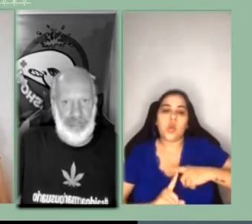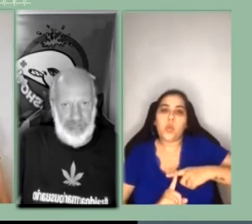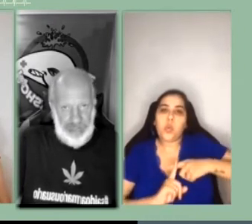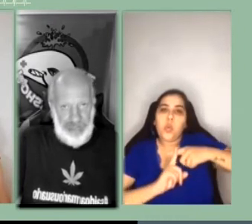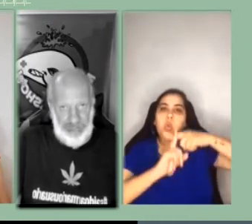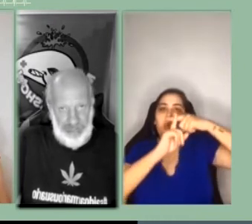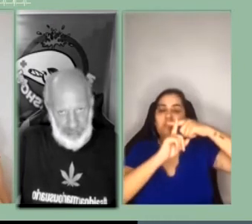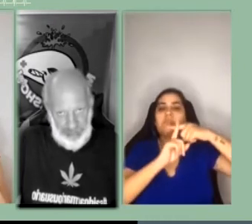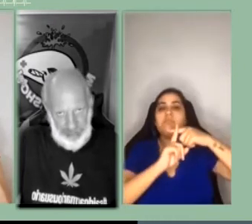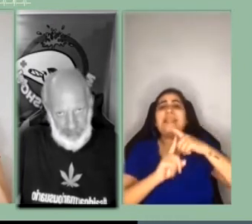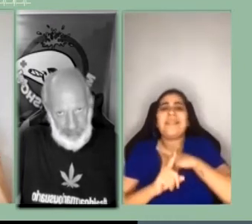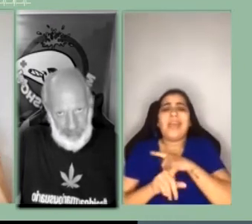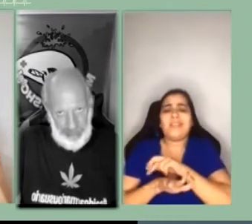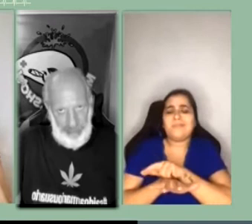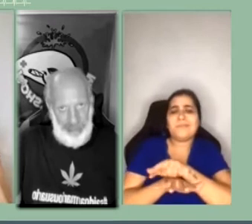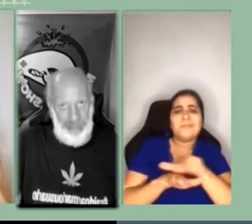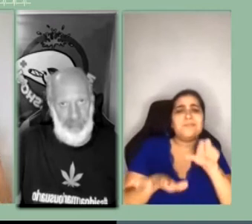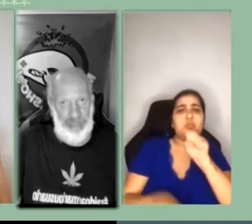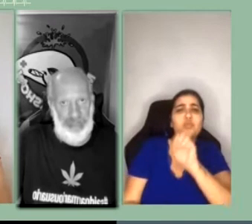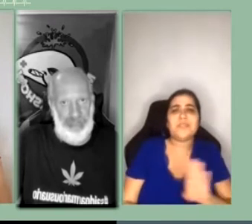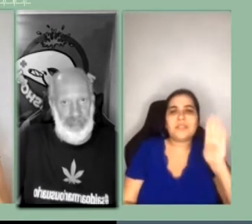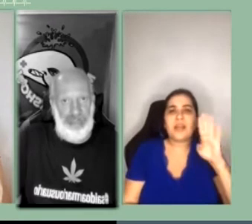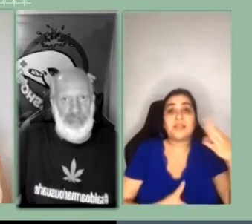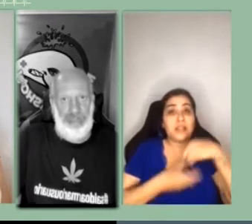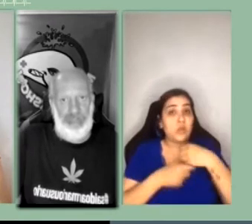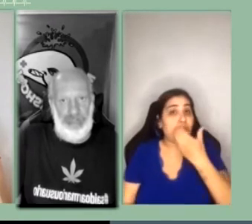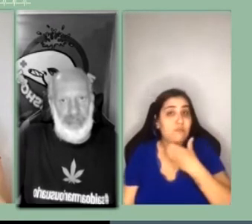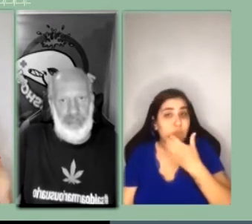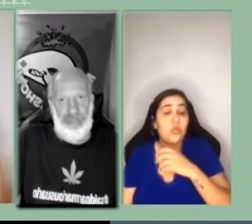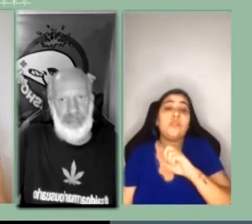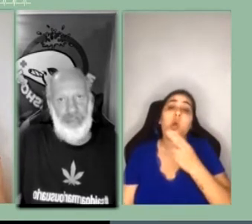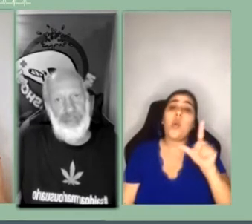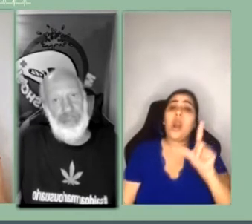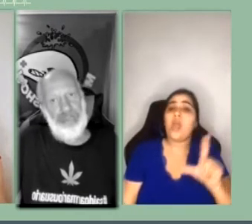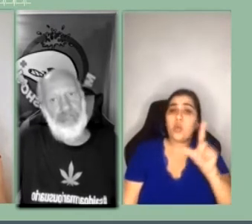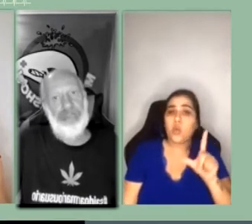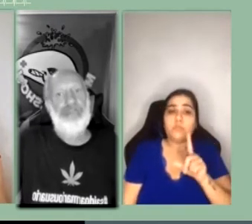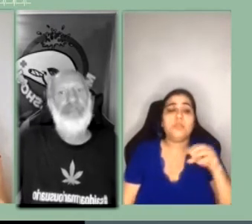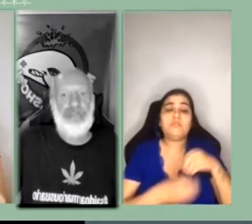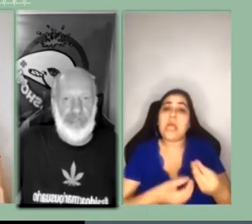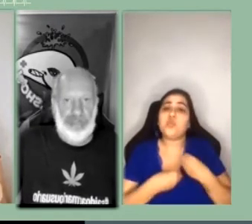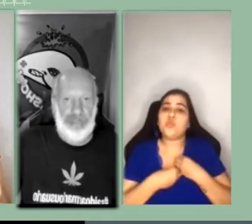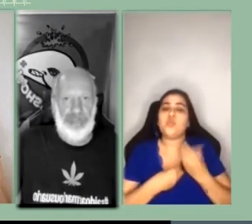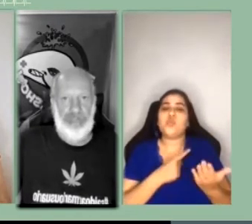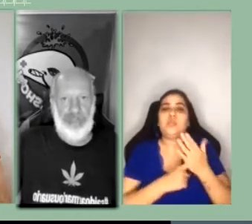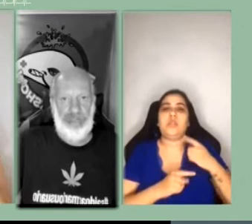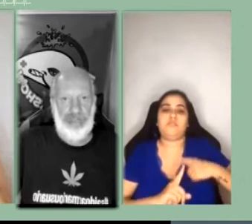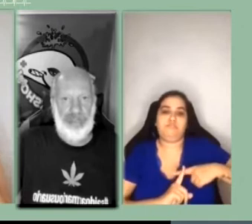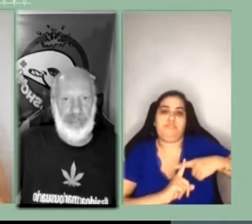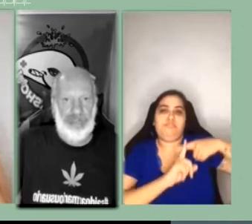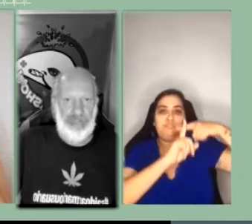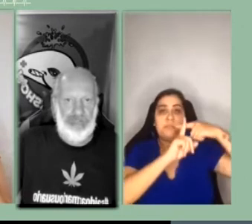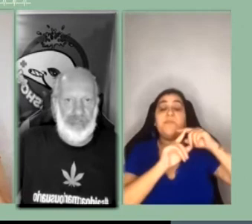cada substância dentro da fruta ou do legume, ele vai potencializar. Mas, assim, fora a questão